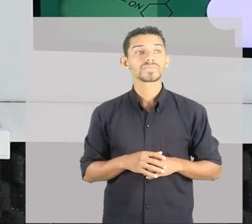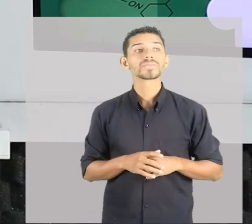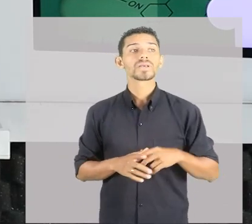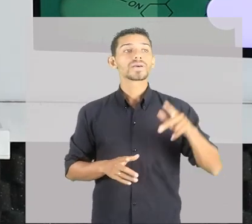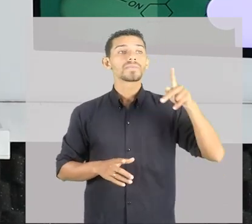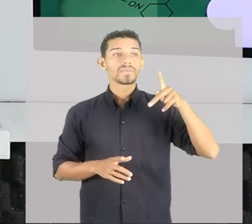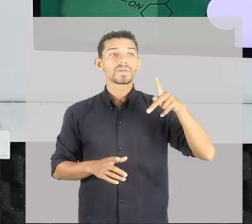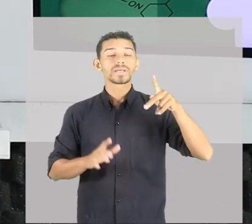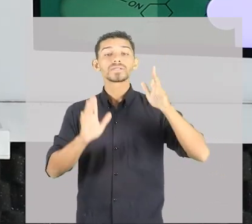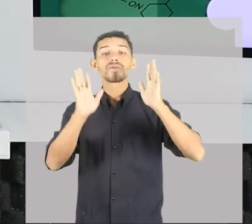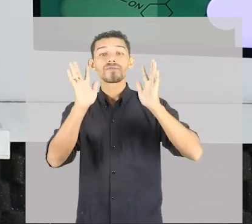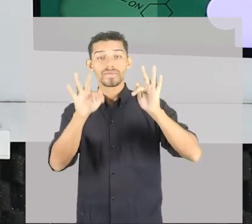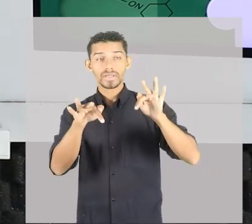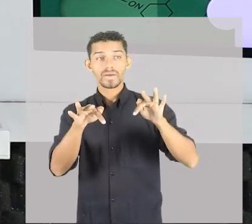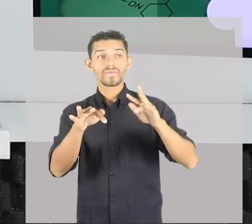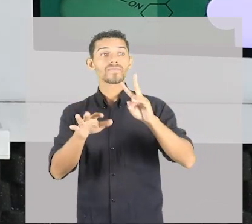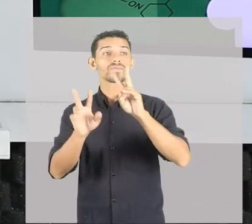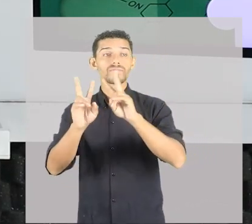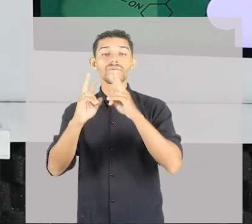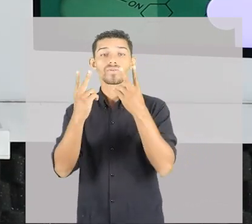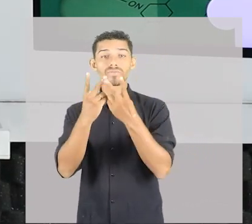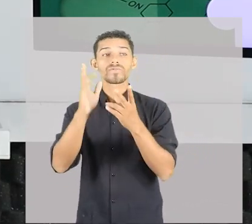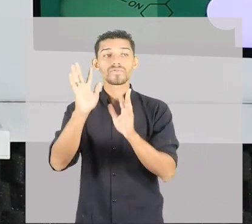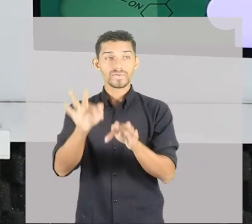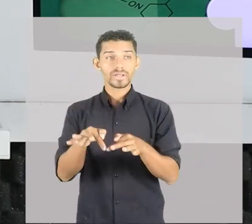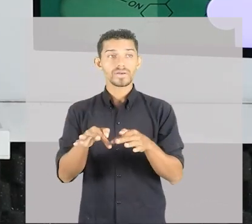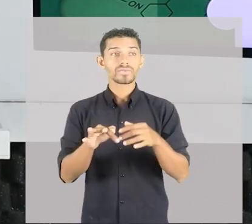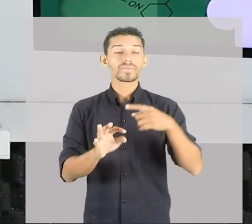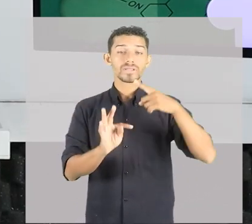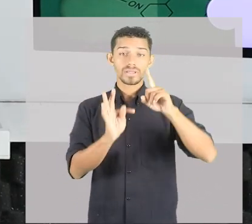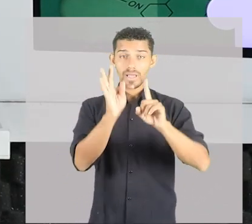final volume final temperatura